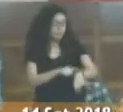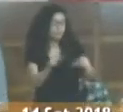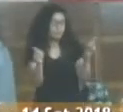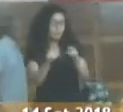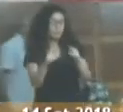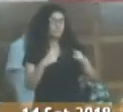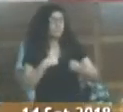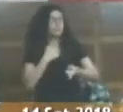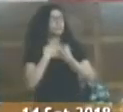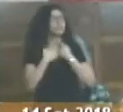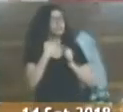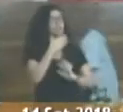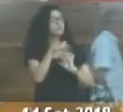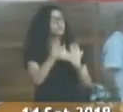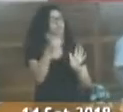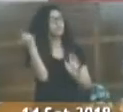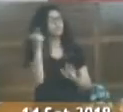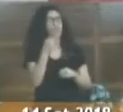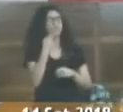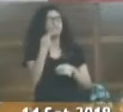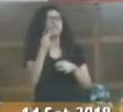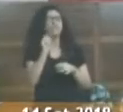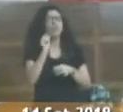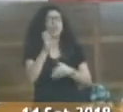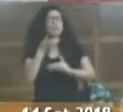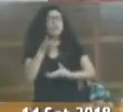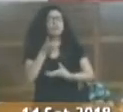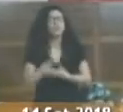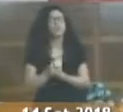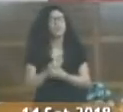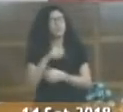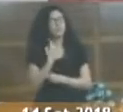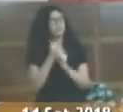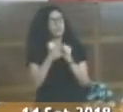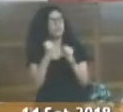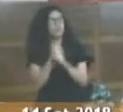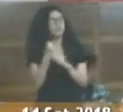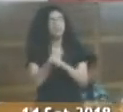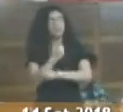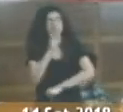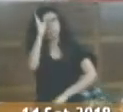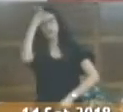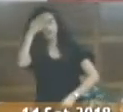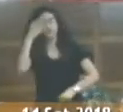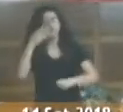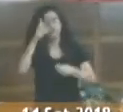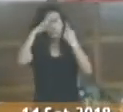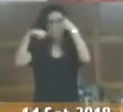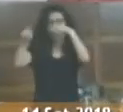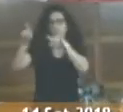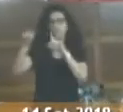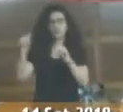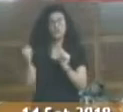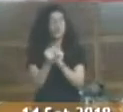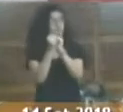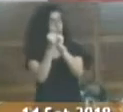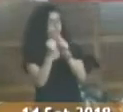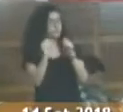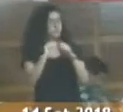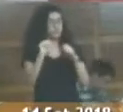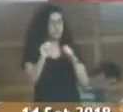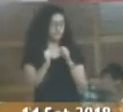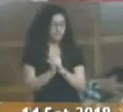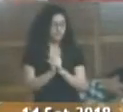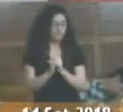todos consigam colocar aqui o que tem a dizer, né, para a gente poder construir uma solução, um encaminhamento junto, que seja